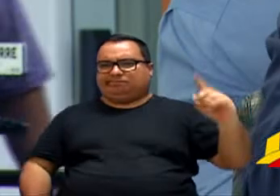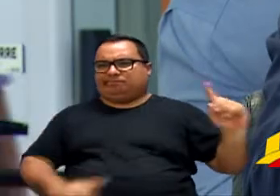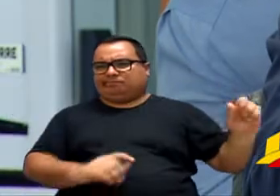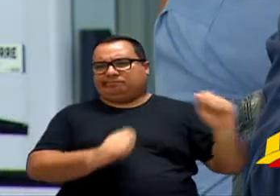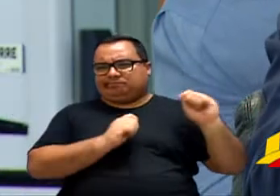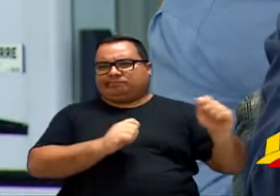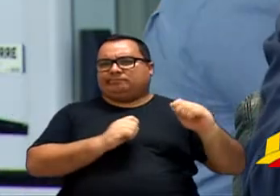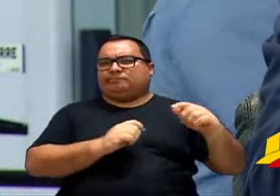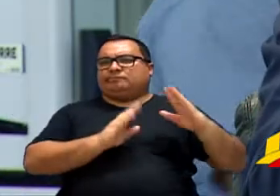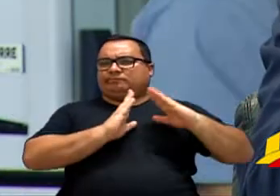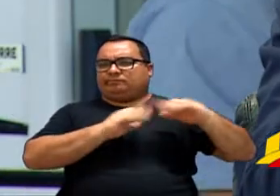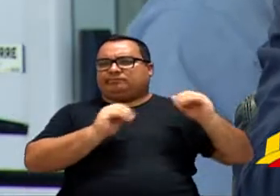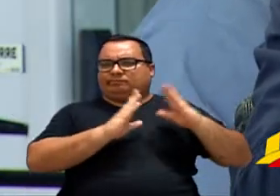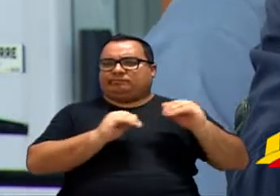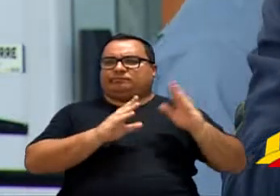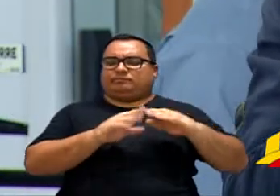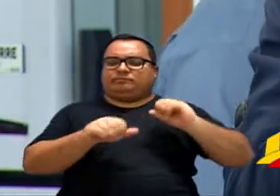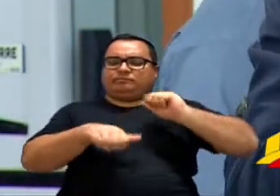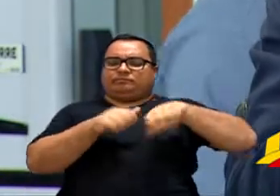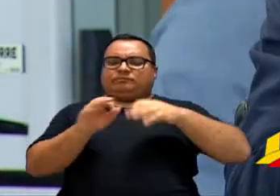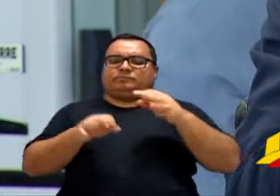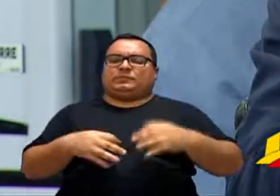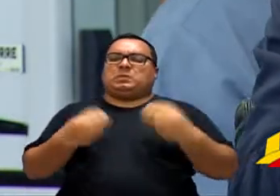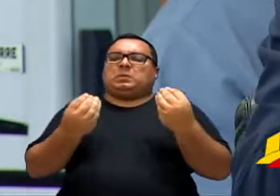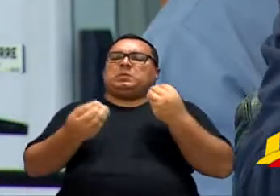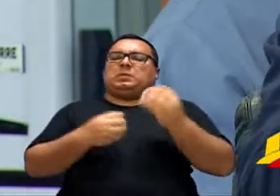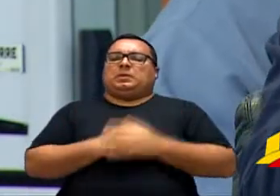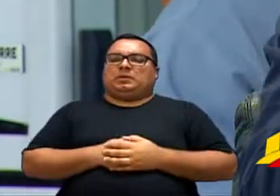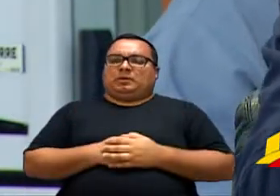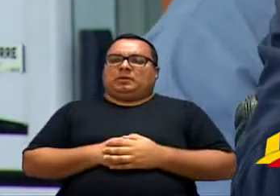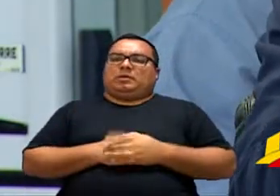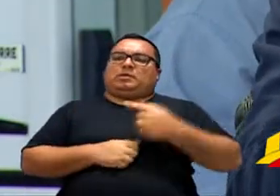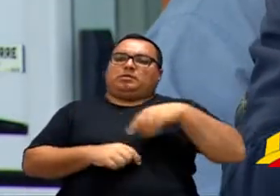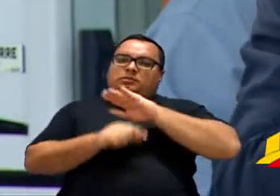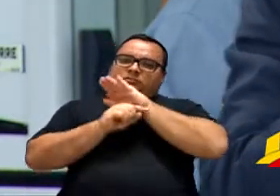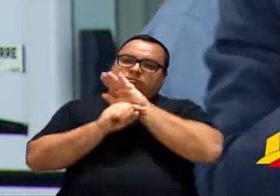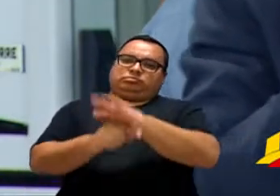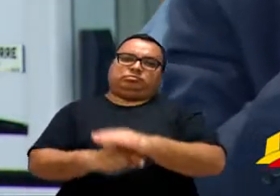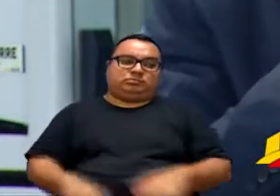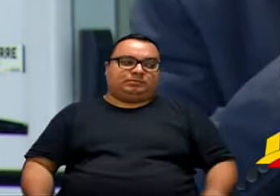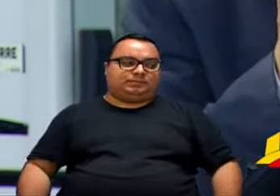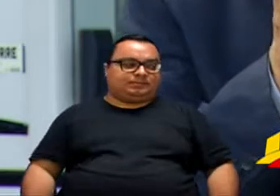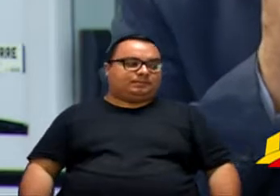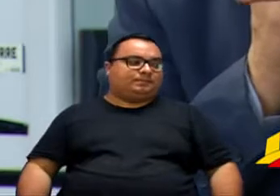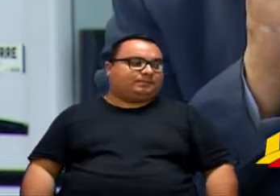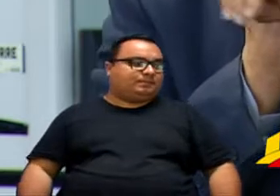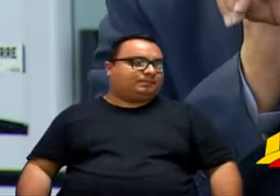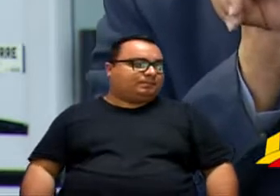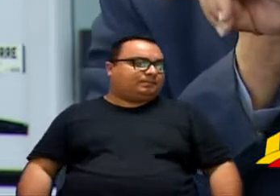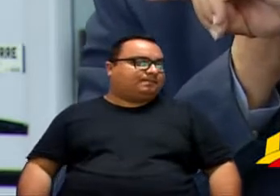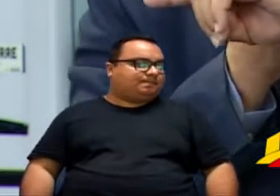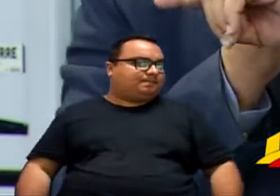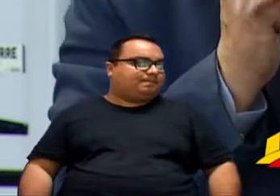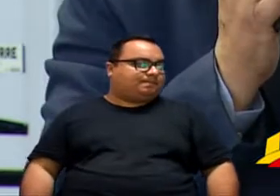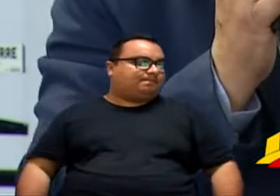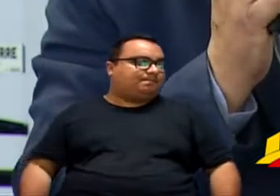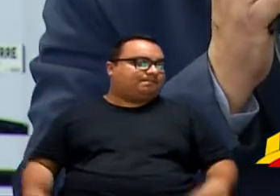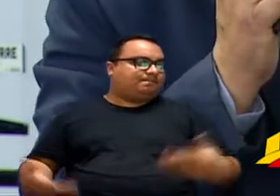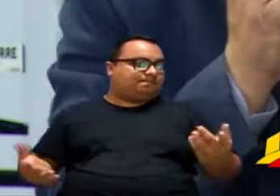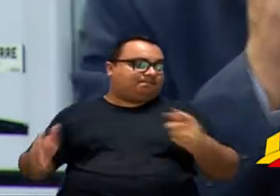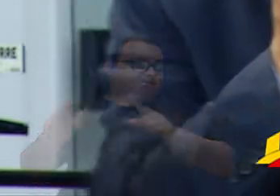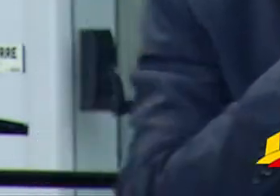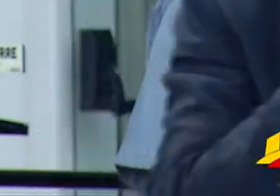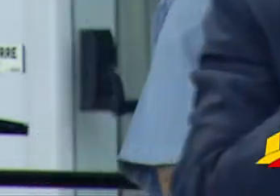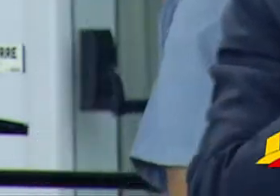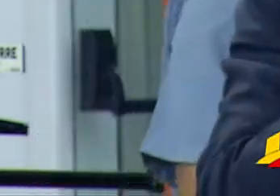que nós vamos resolver problema da água aqui na região e eu fui várias vezes correndo lá pra resolver agora aparentemente eu fiz essa mesma pergunta para o